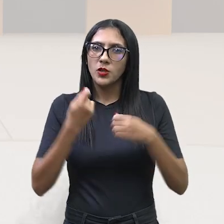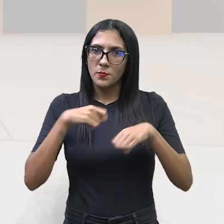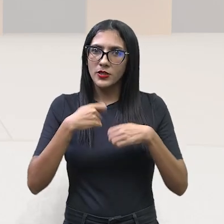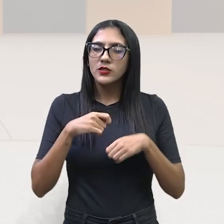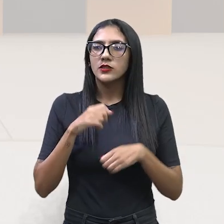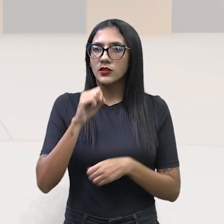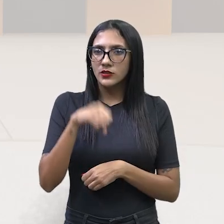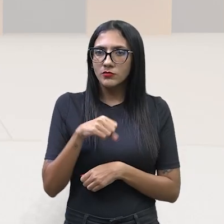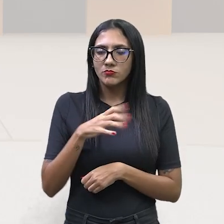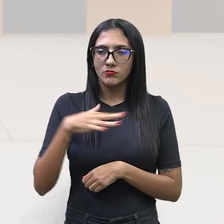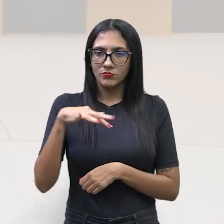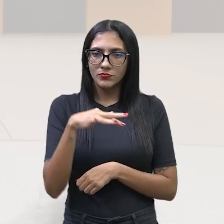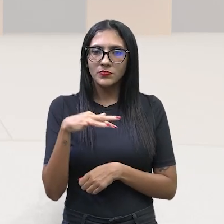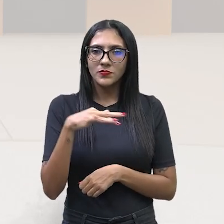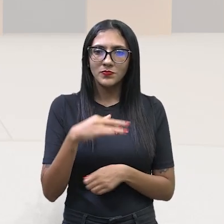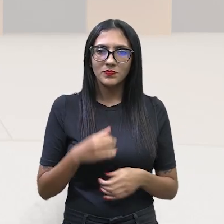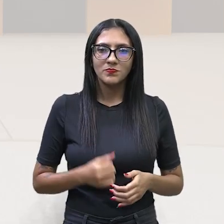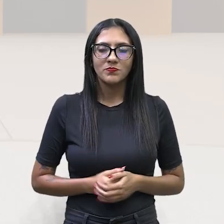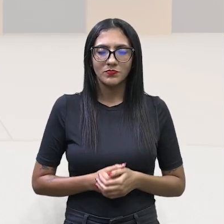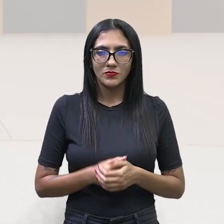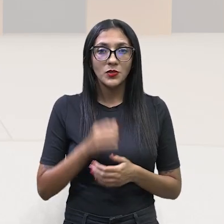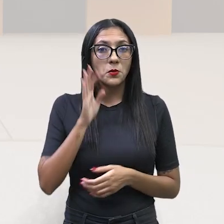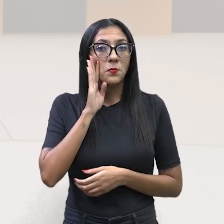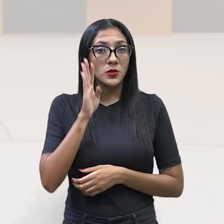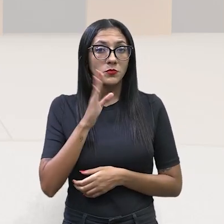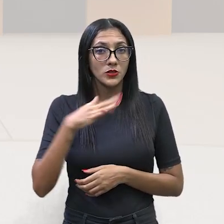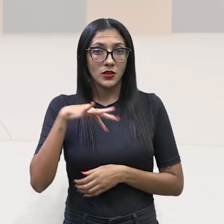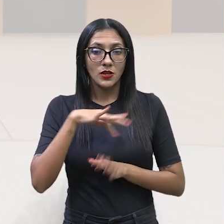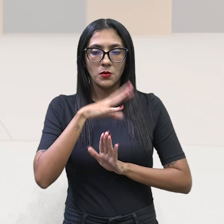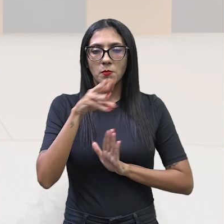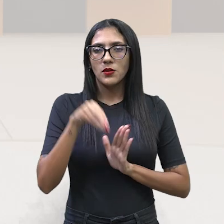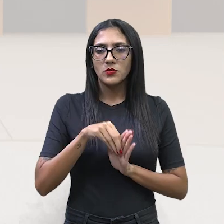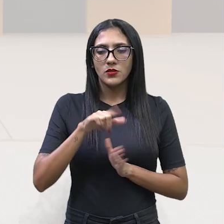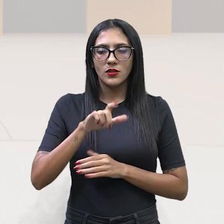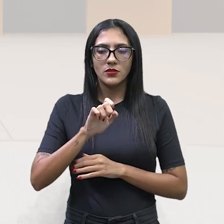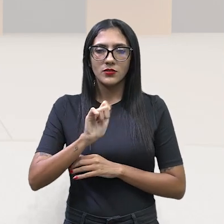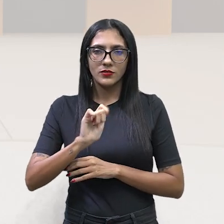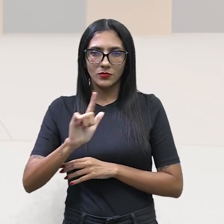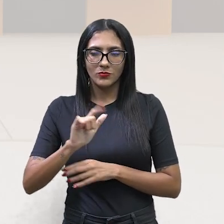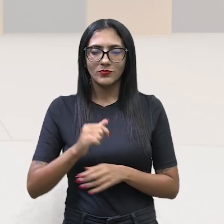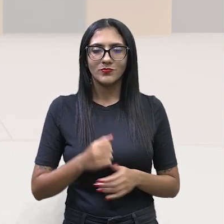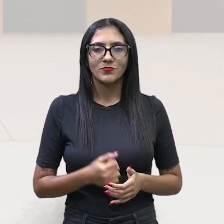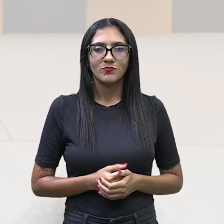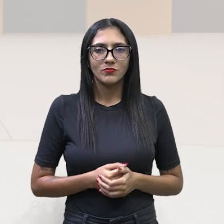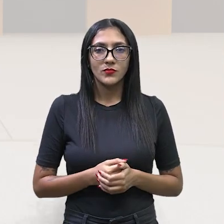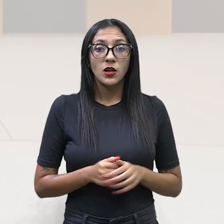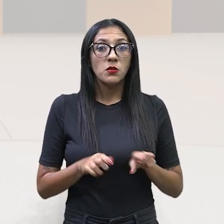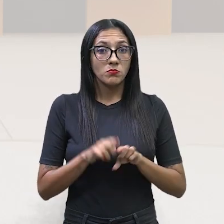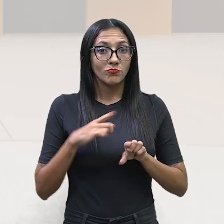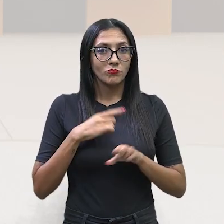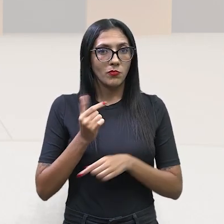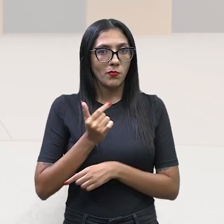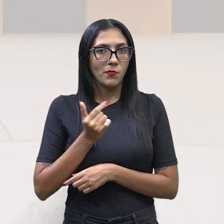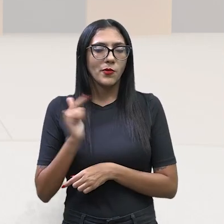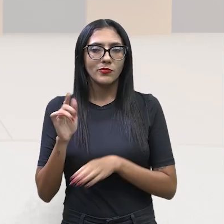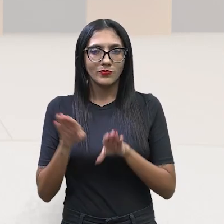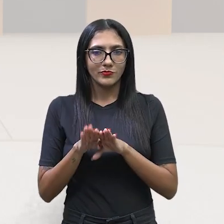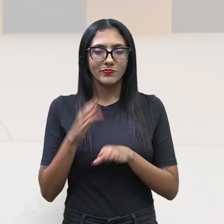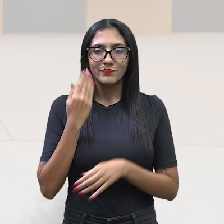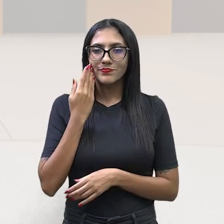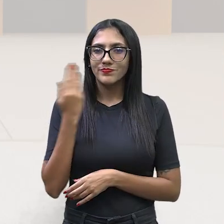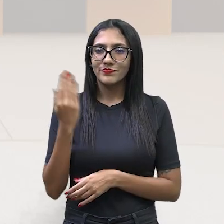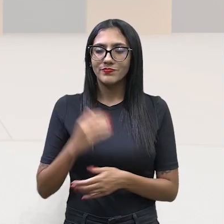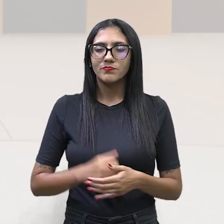nossa região, ou melhor, aqui na Amazônia Legal. Mas tem outras, né, professora? Exatamente. Então vamos lá. O